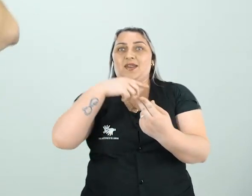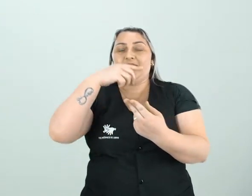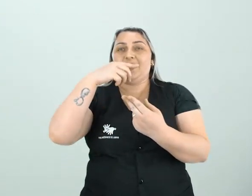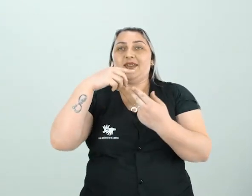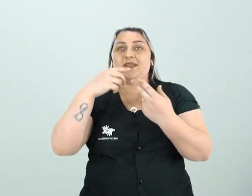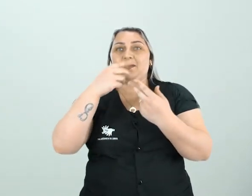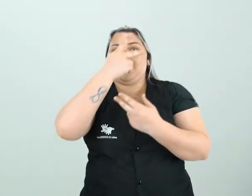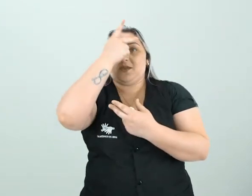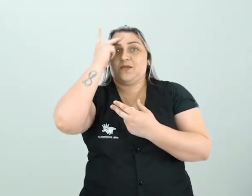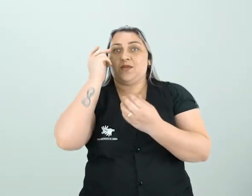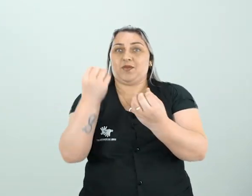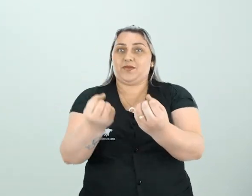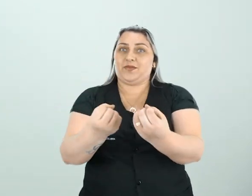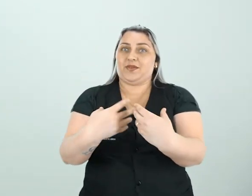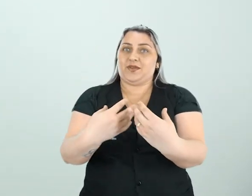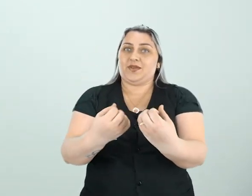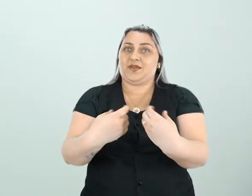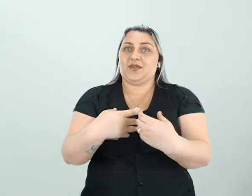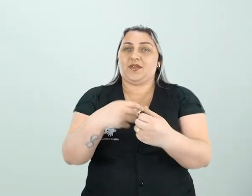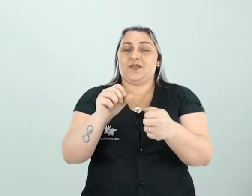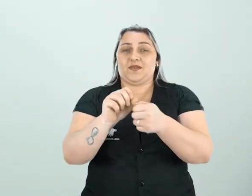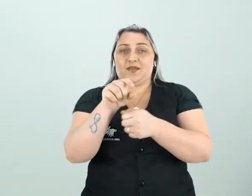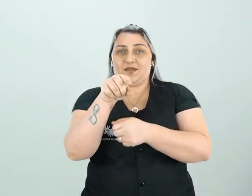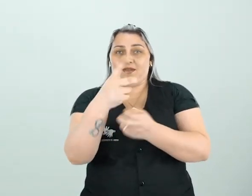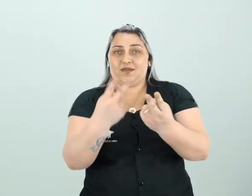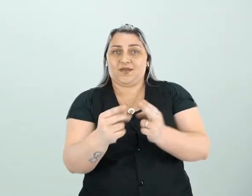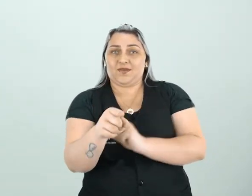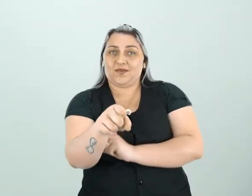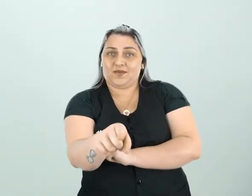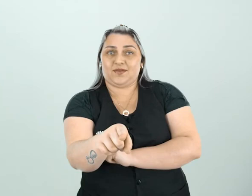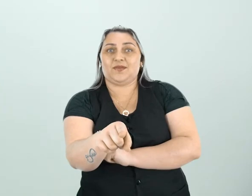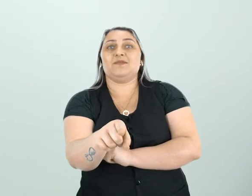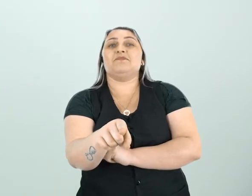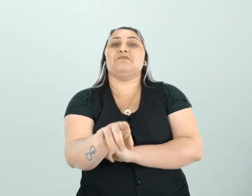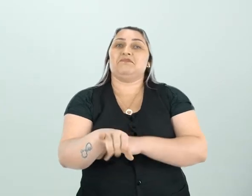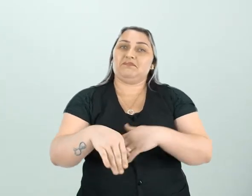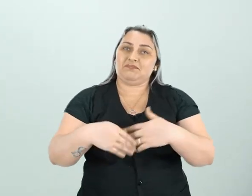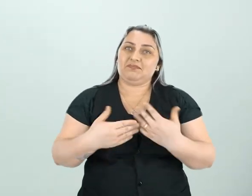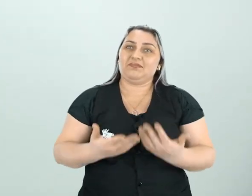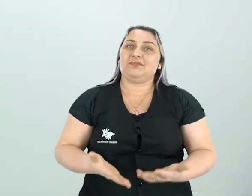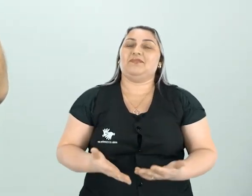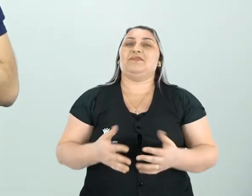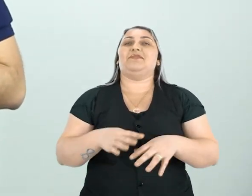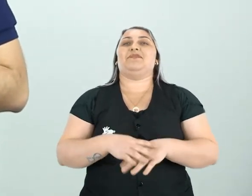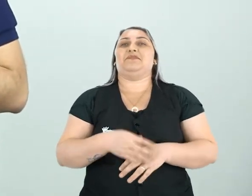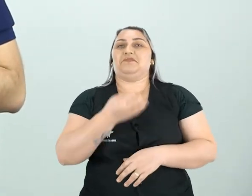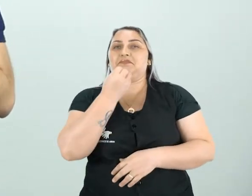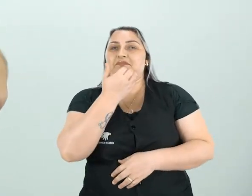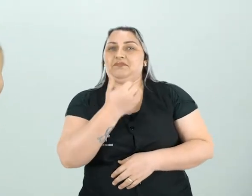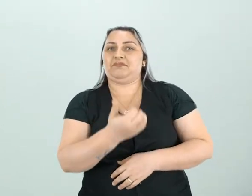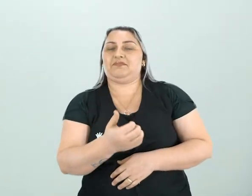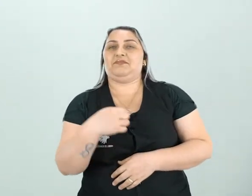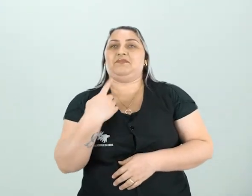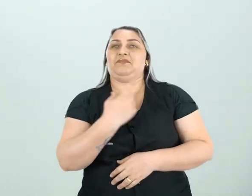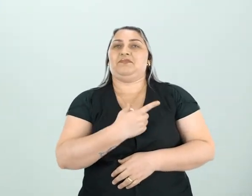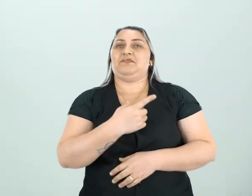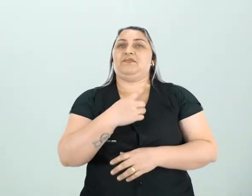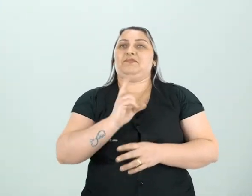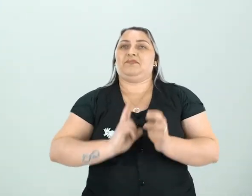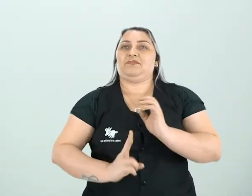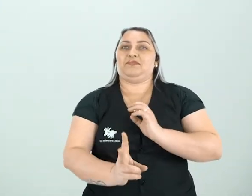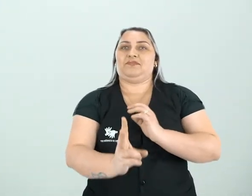ensinam, né? Faz igual você, em algumas situações. E isso, muito bem. Nós podemos seguir a